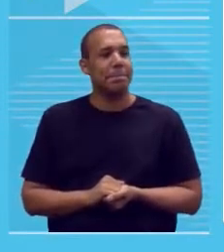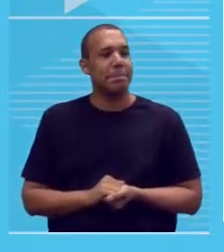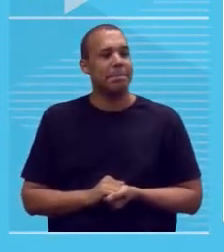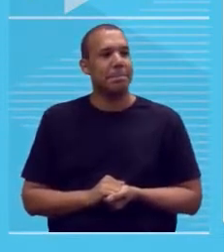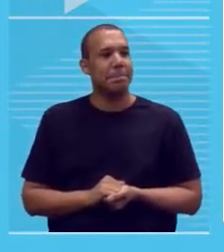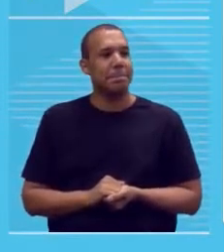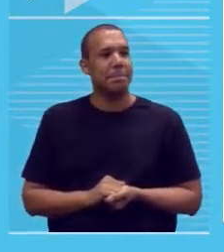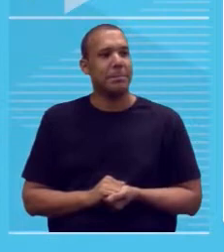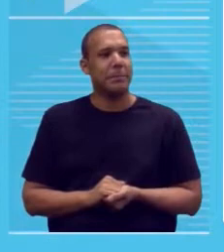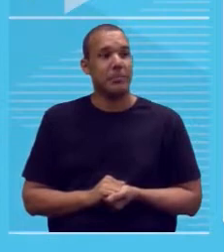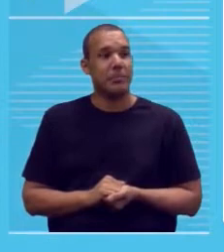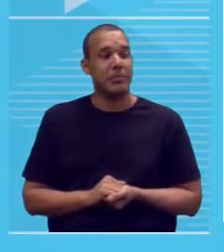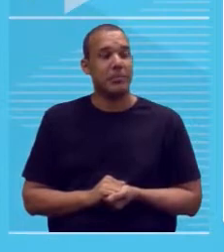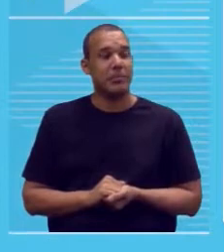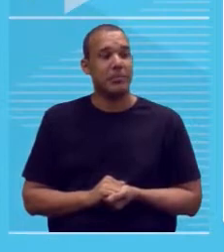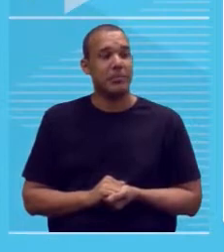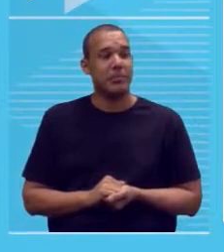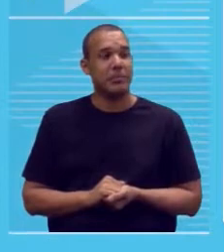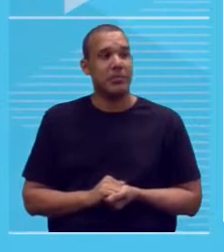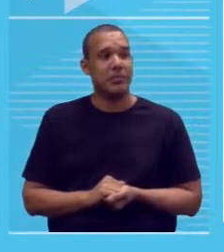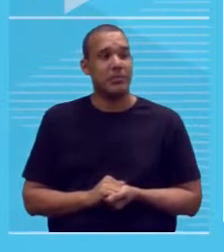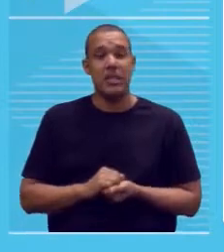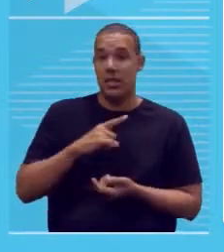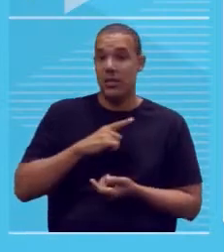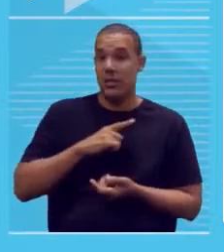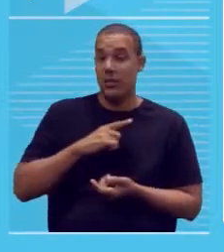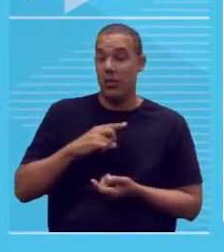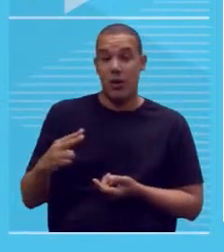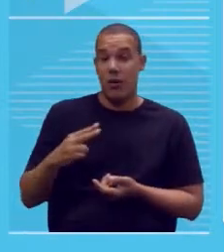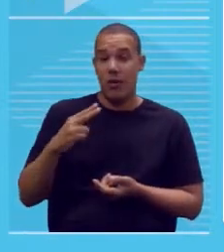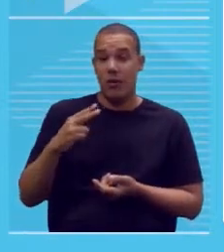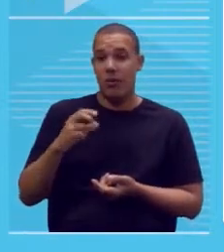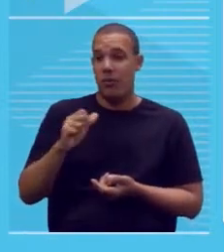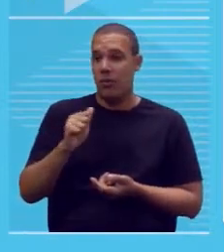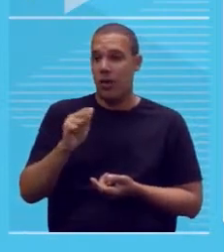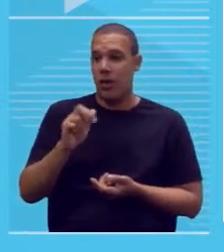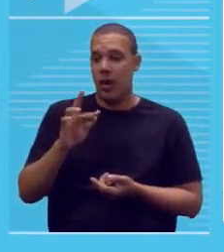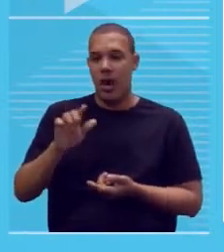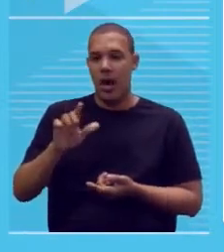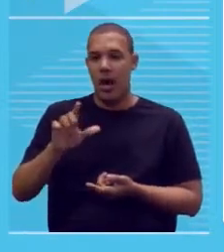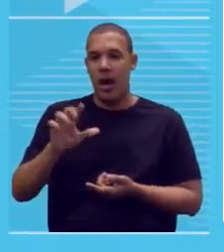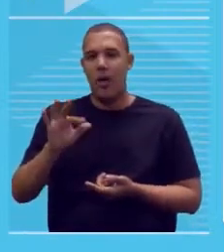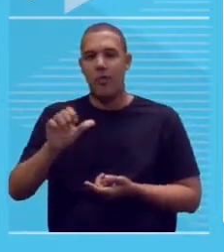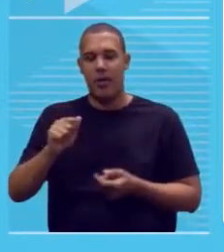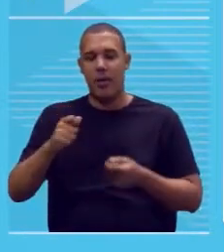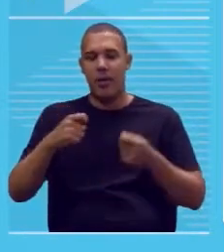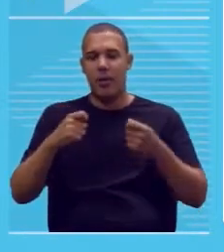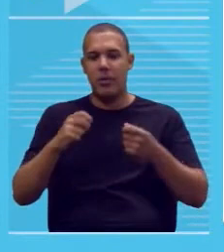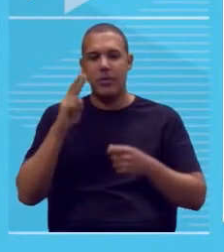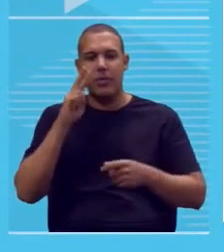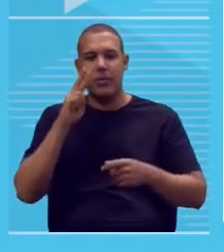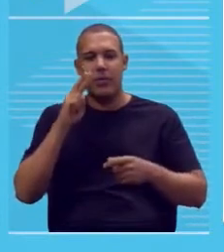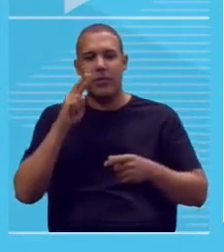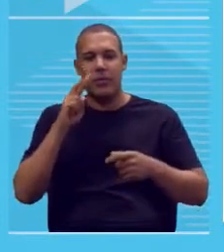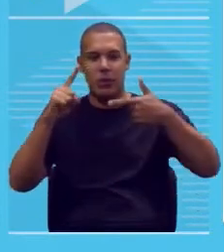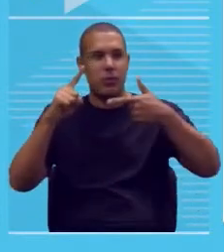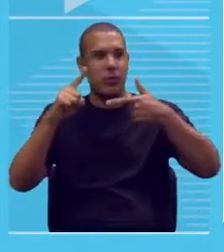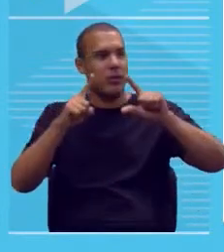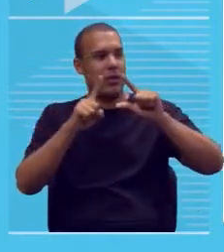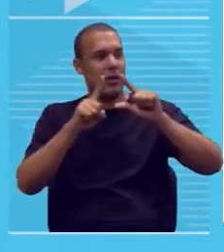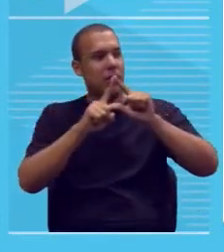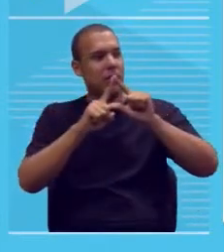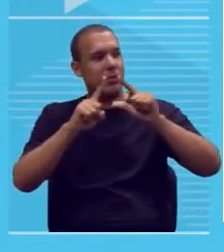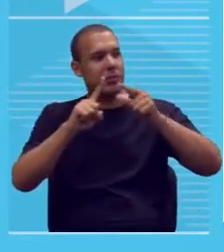situação, se ele não me fornece o valor do meu alfa, eu vou visualizar esse triângulozinho aqui, ó.